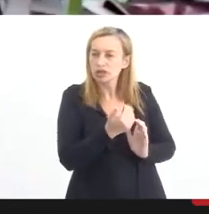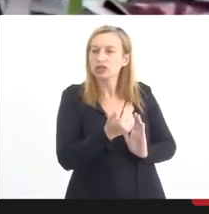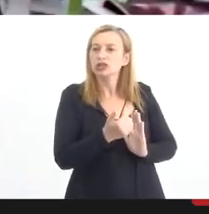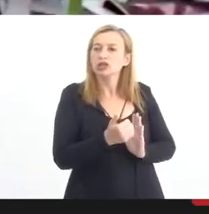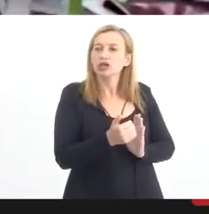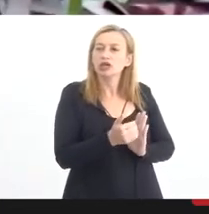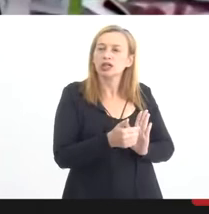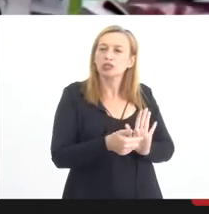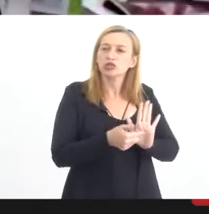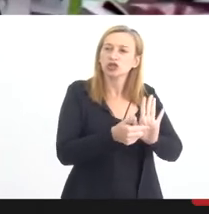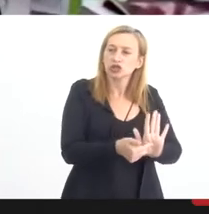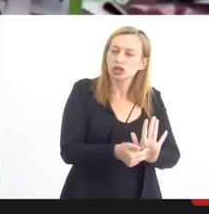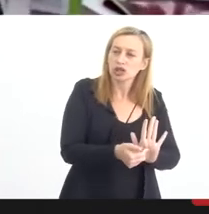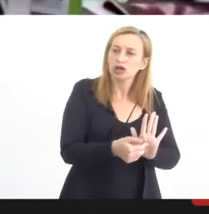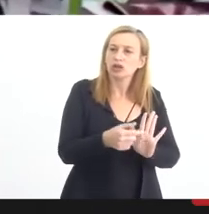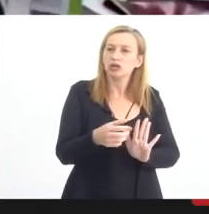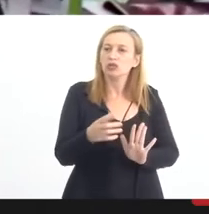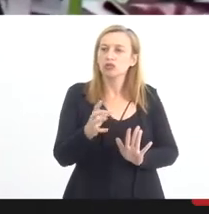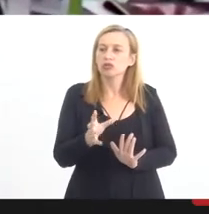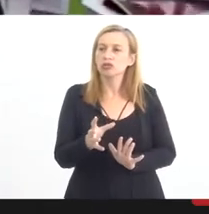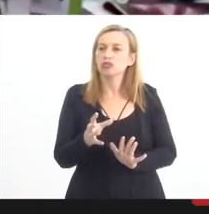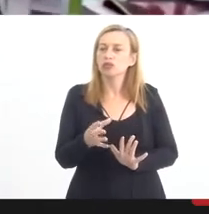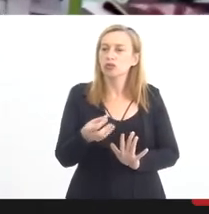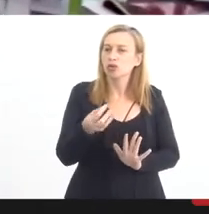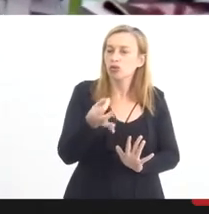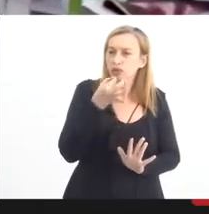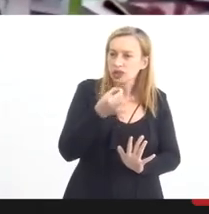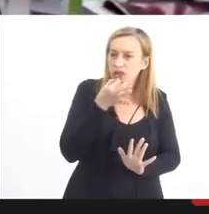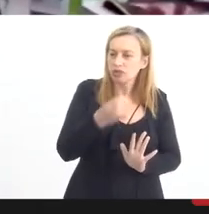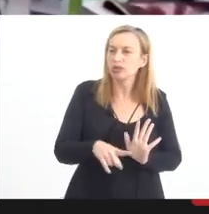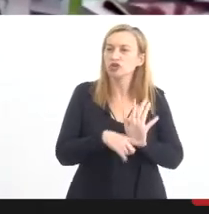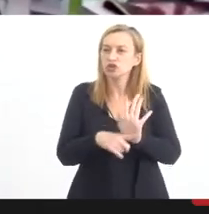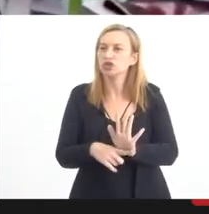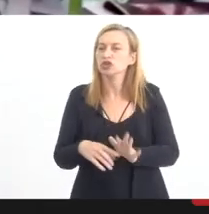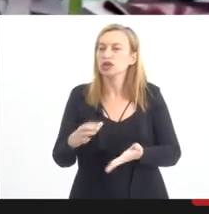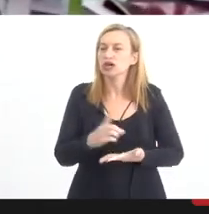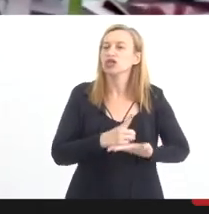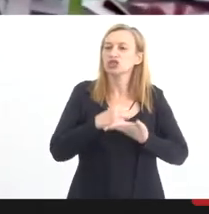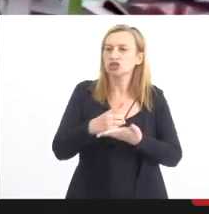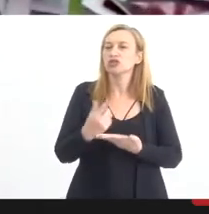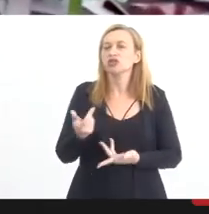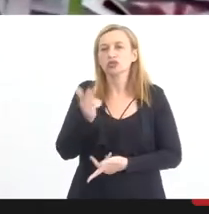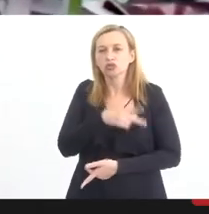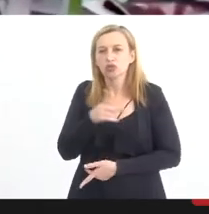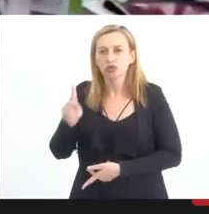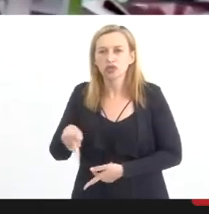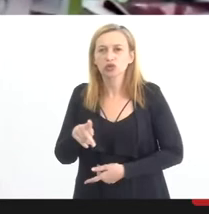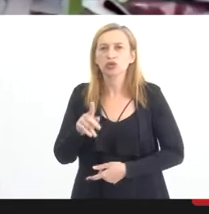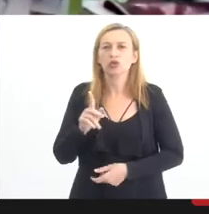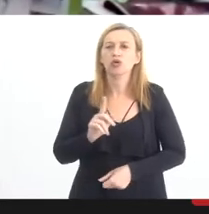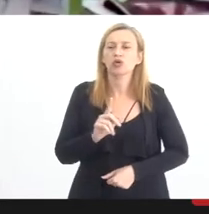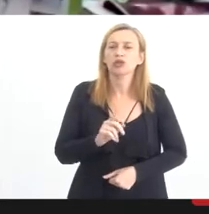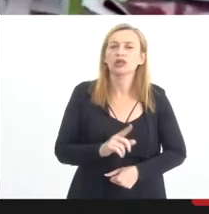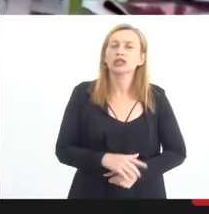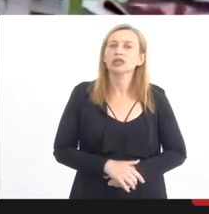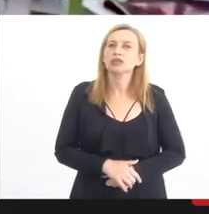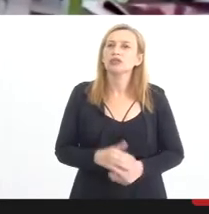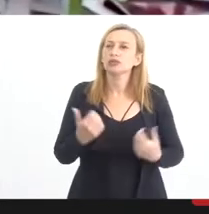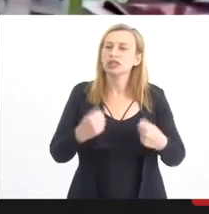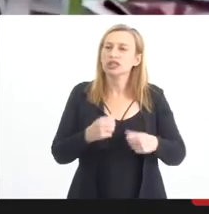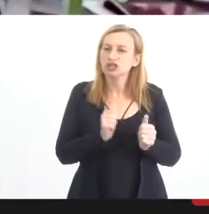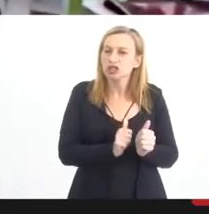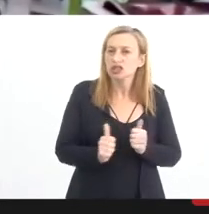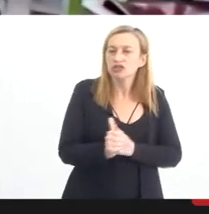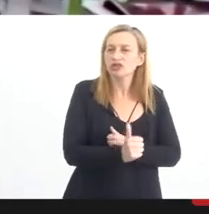isso, e eu acho que esse também é uma coisa importante, porque a dignidade do professor, ela tem que estar à